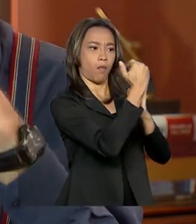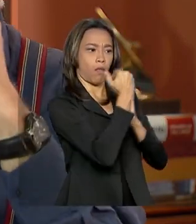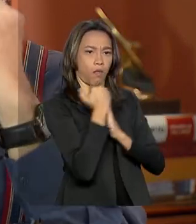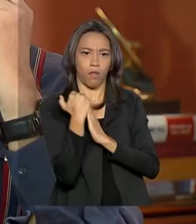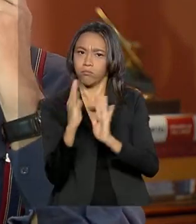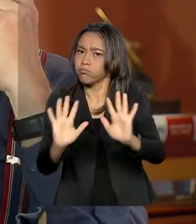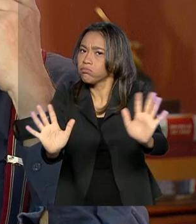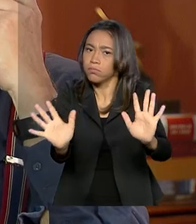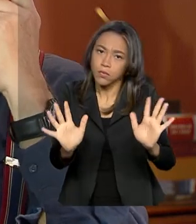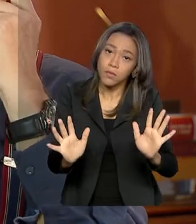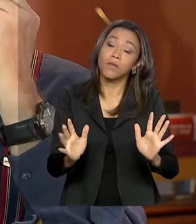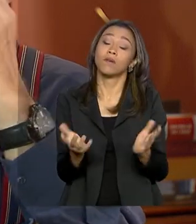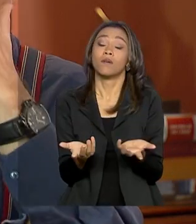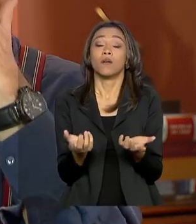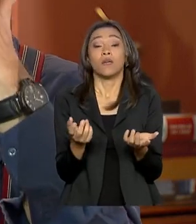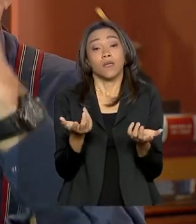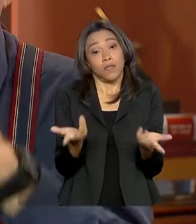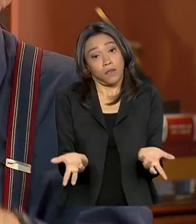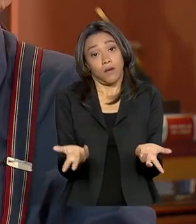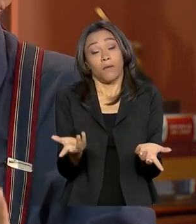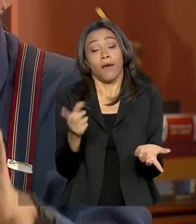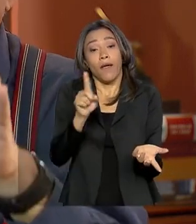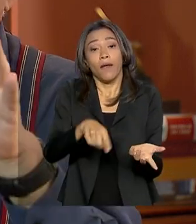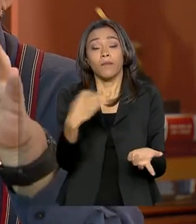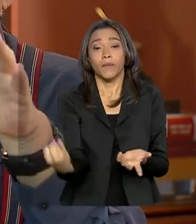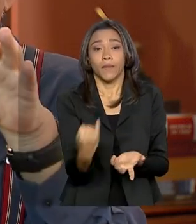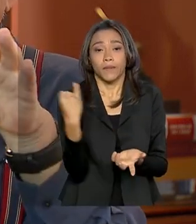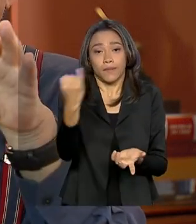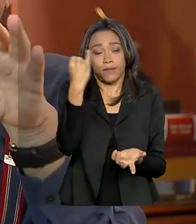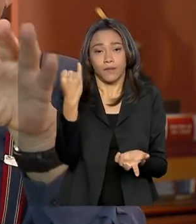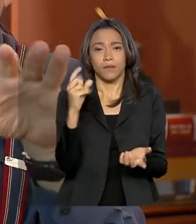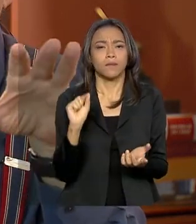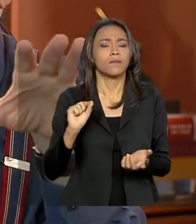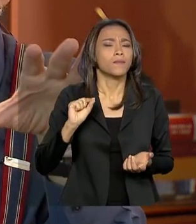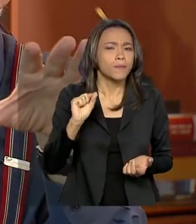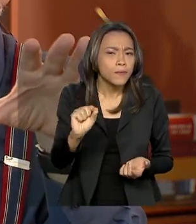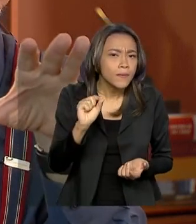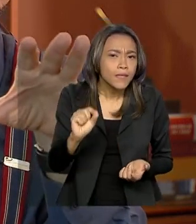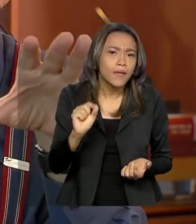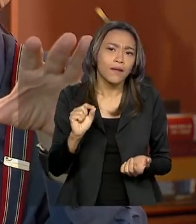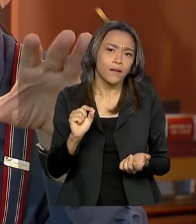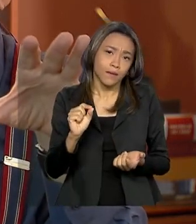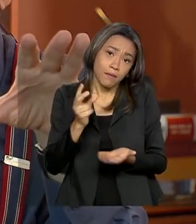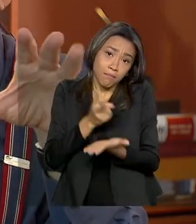no volume não é tão importante assegurar o mercado concorrencial